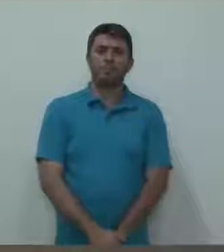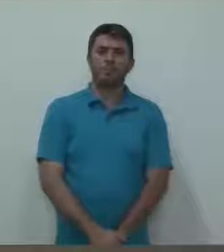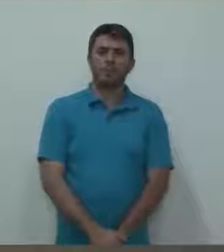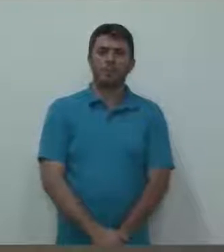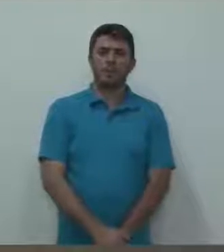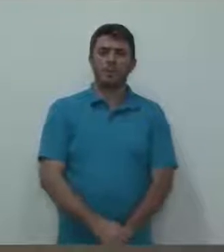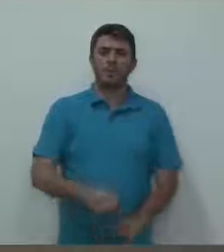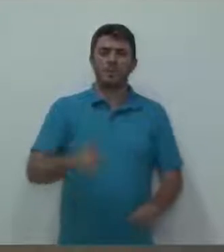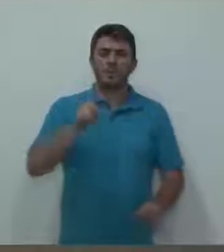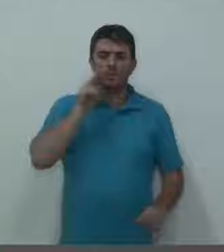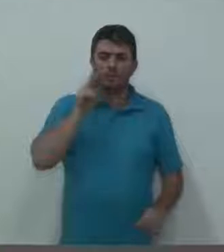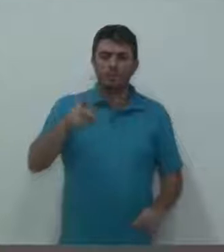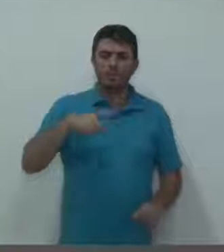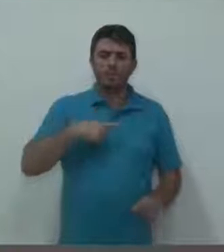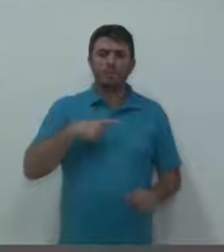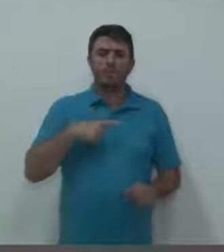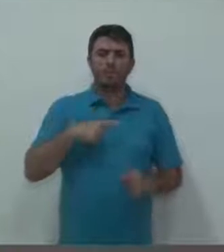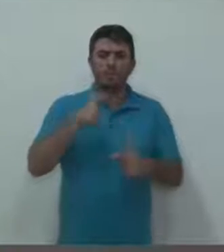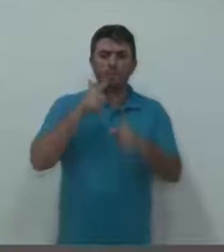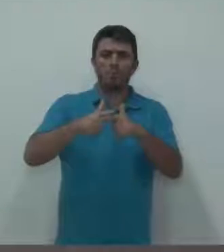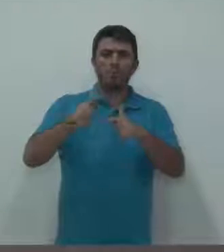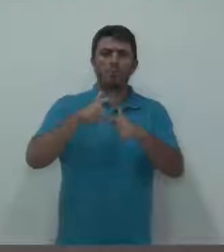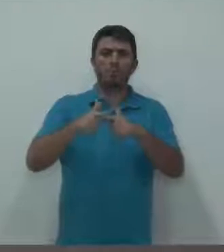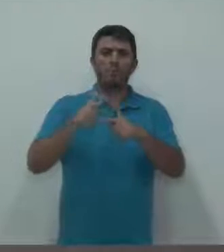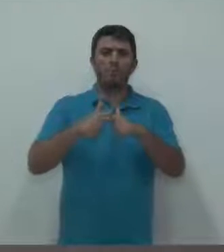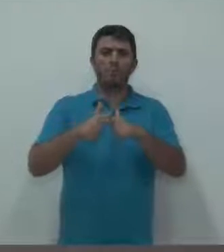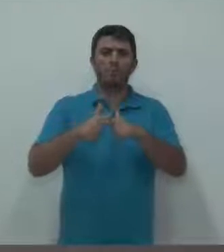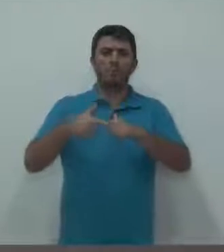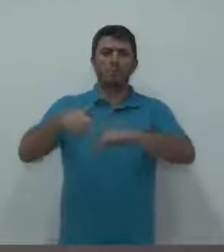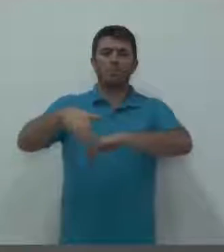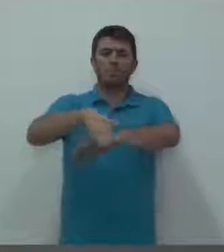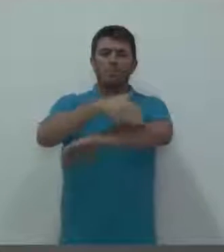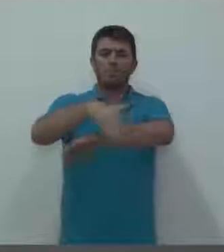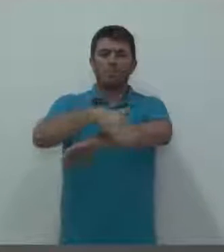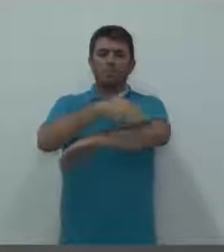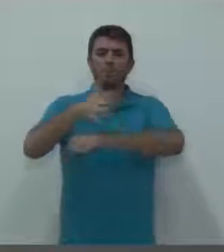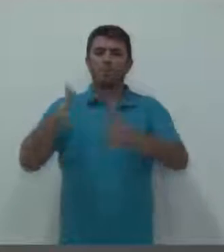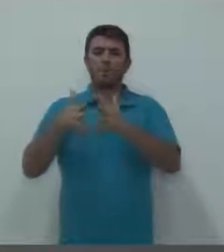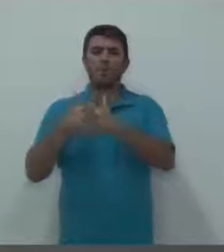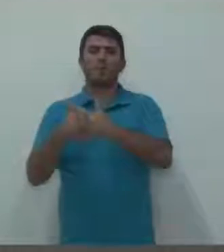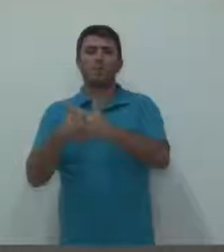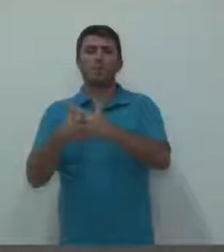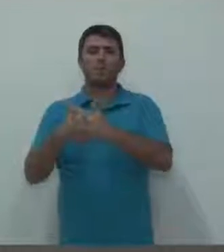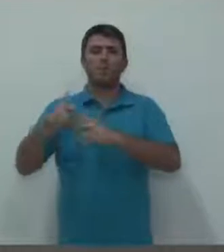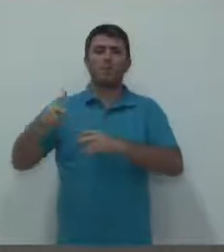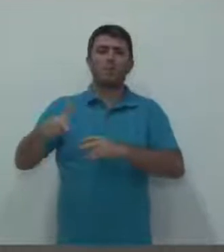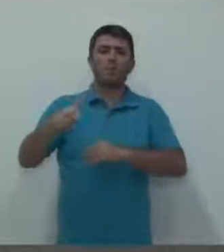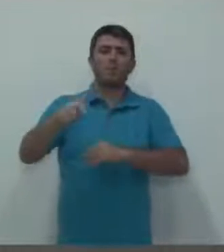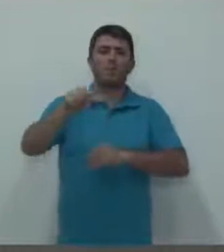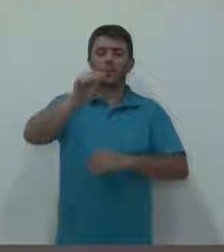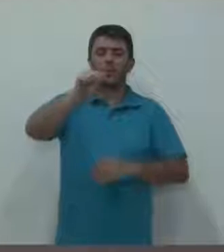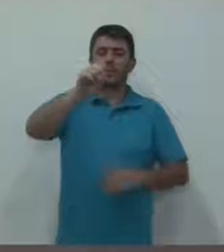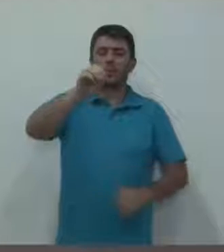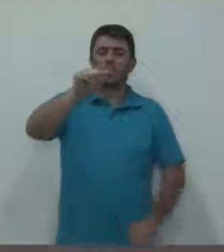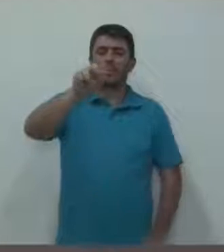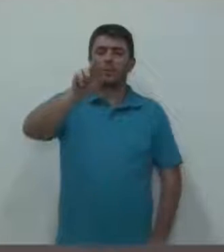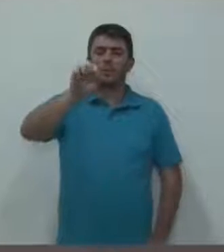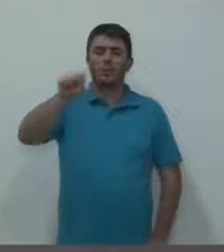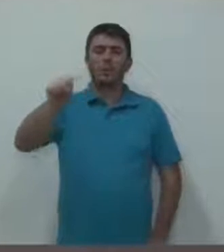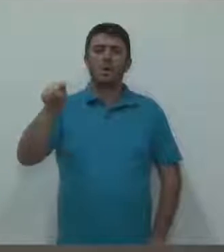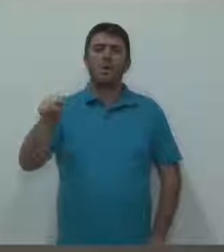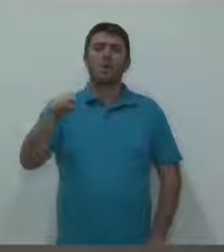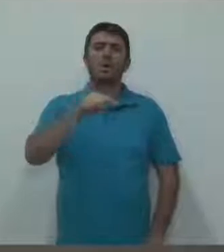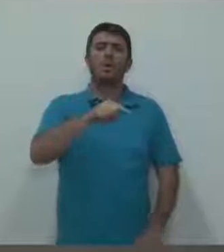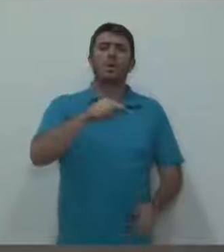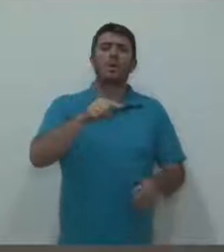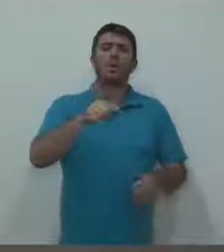até um erro. Estavam confundindo a Franco Soares com a doutor Abraão Calil A1. Bom, de qualquer forma, como